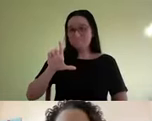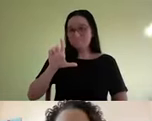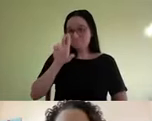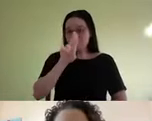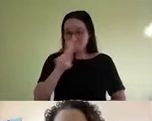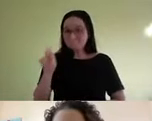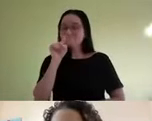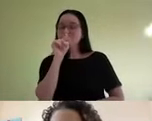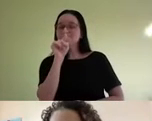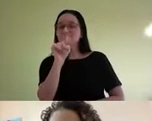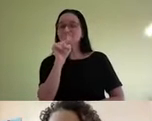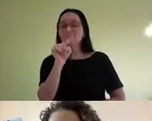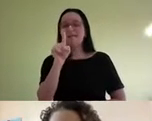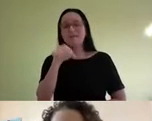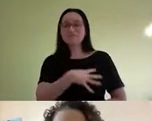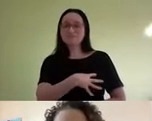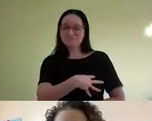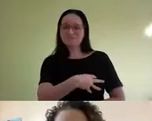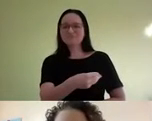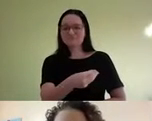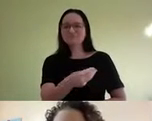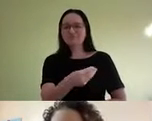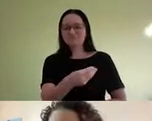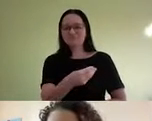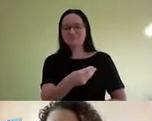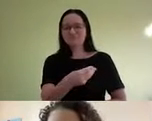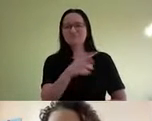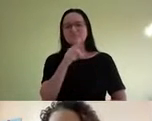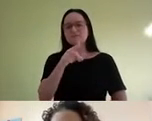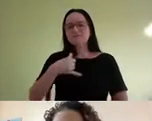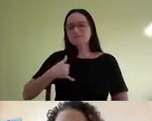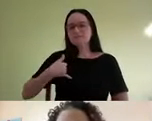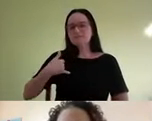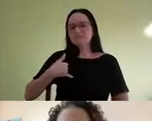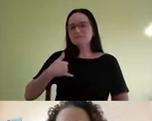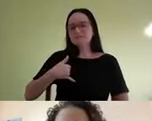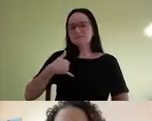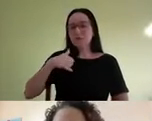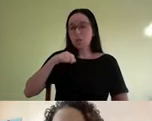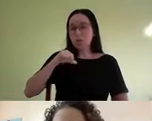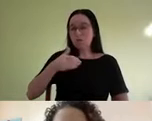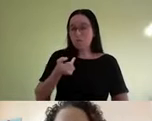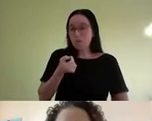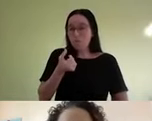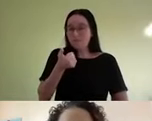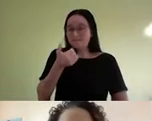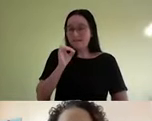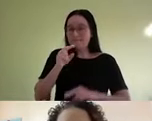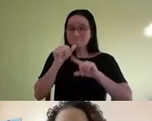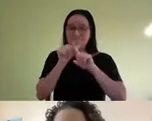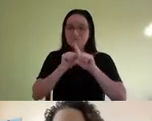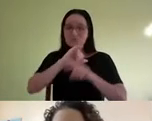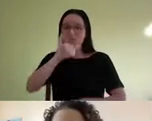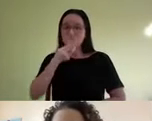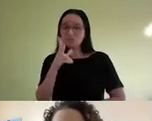ele é meu filho. Ele tem quase 10 anos, vai fazer 10 anos agora em julho. E